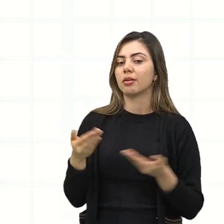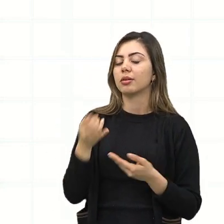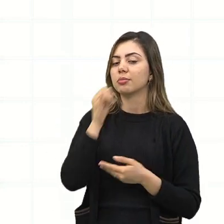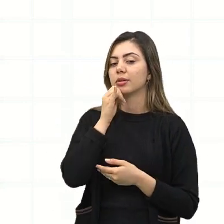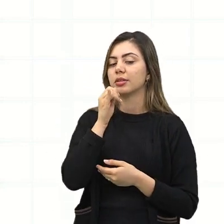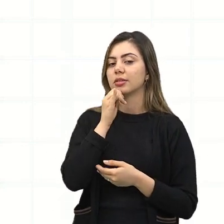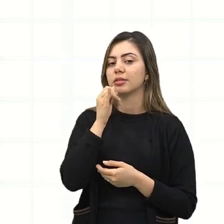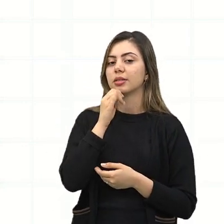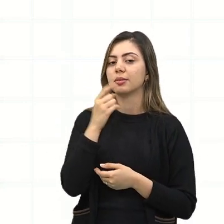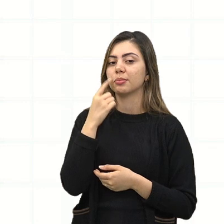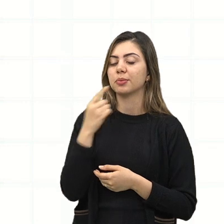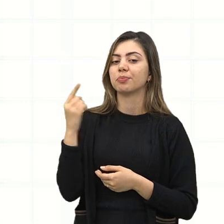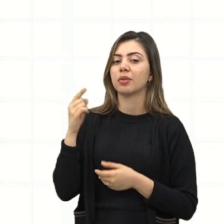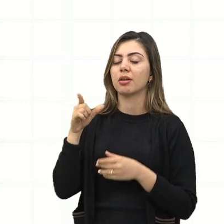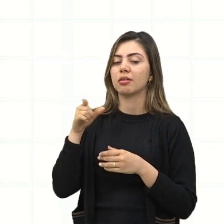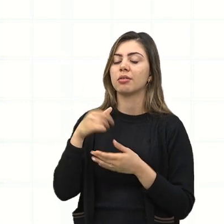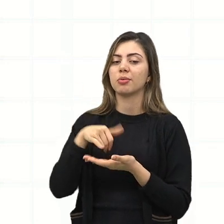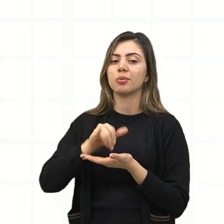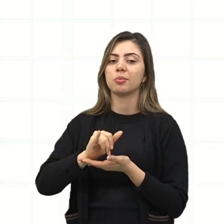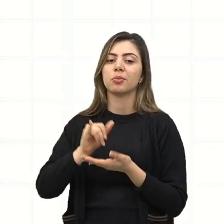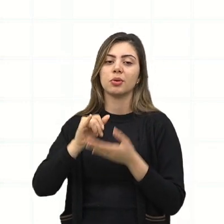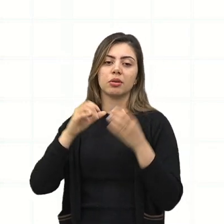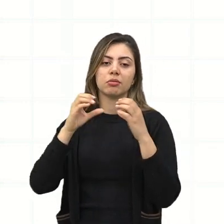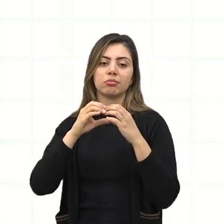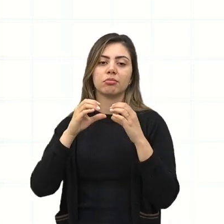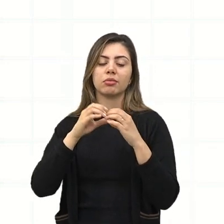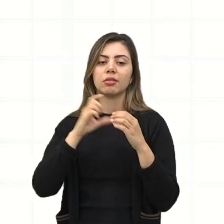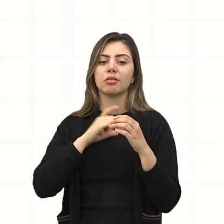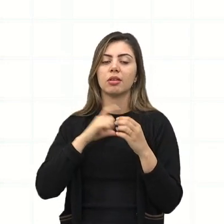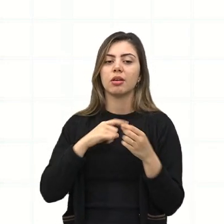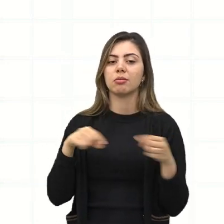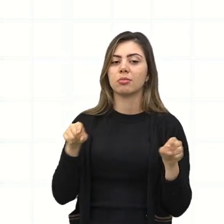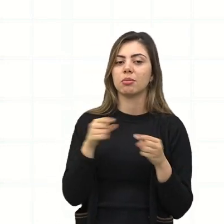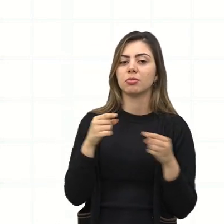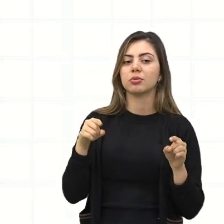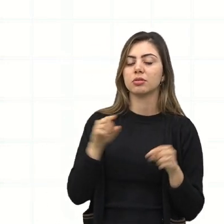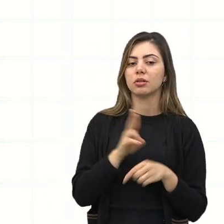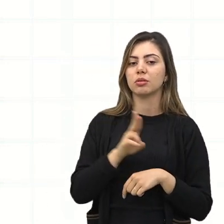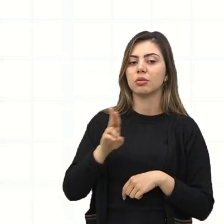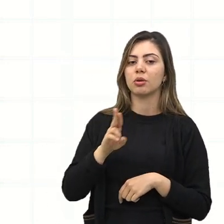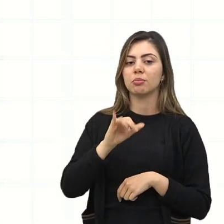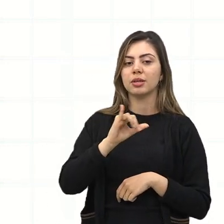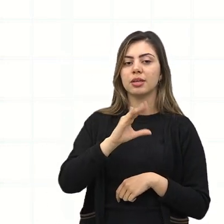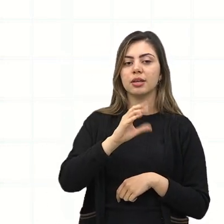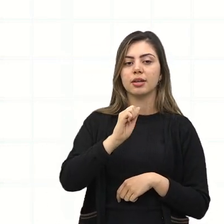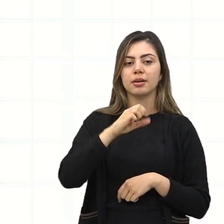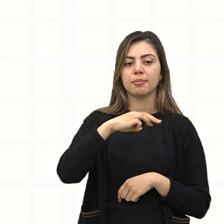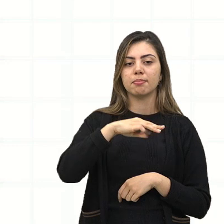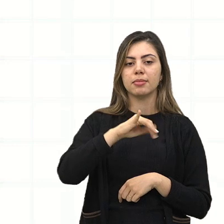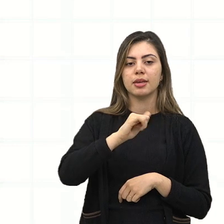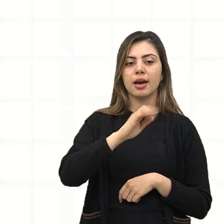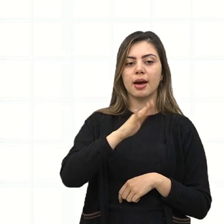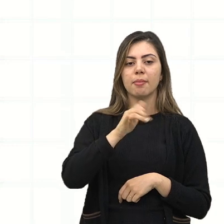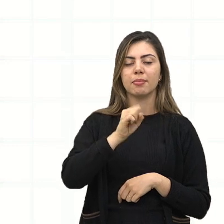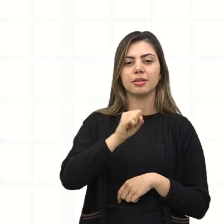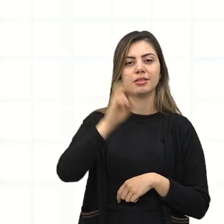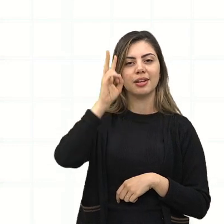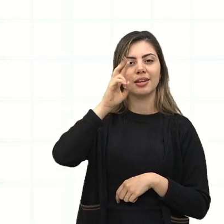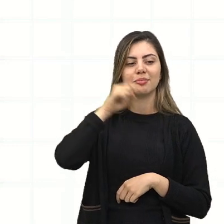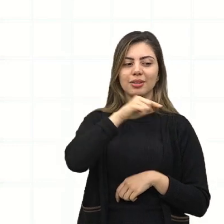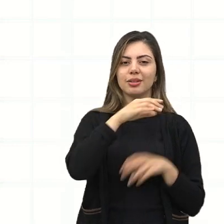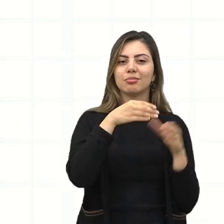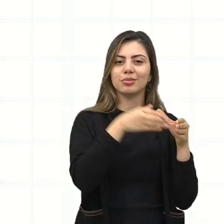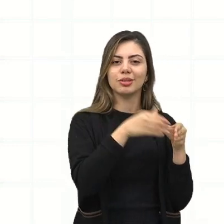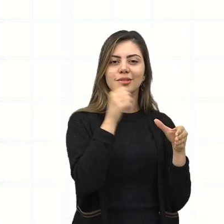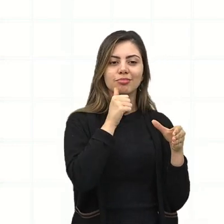toada chamada Icamiabas. Quando a gente pensar em Icamiabas, a gente vai pensar nessas guerreiras indígenas, que